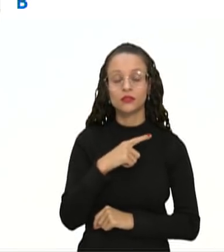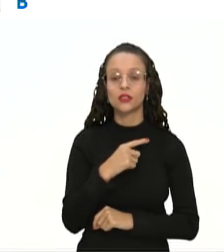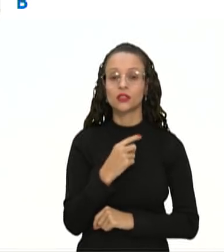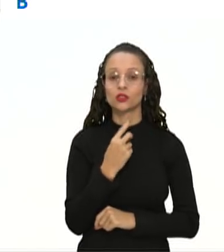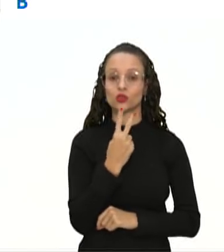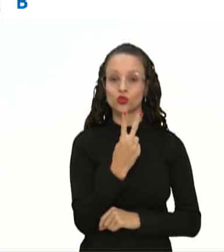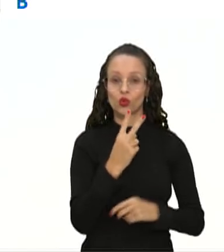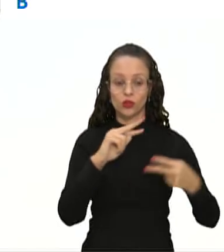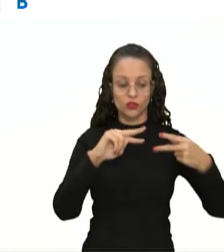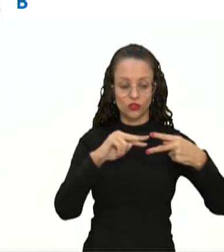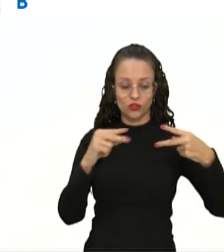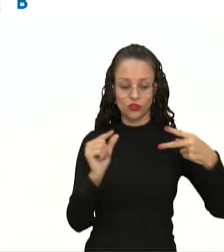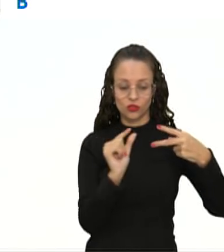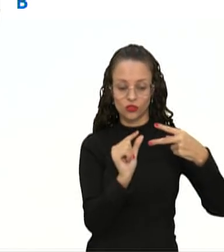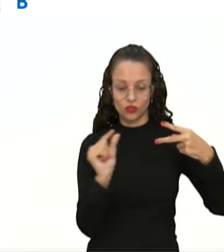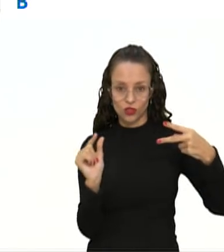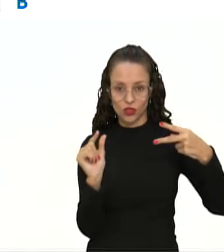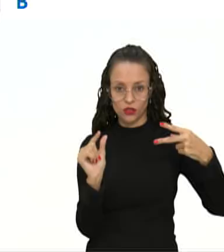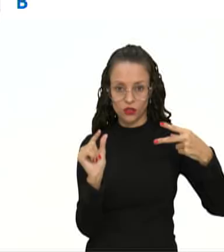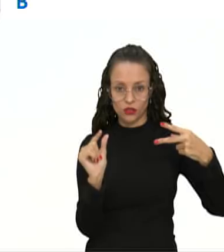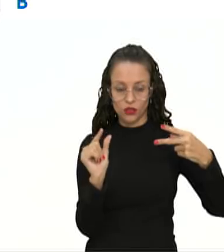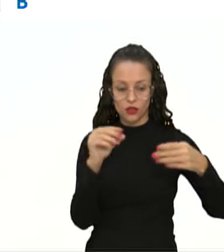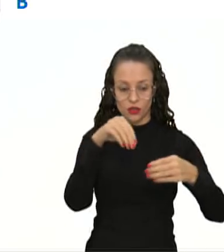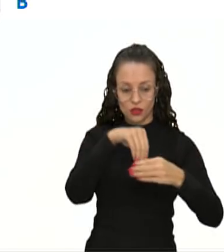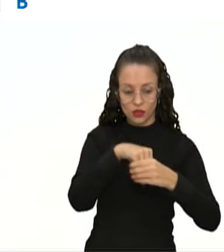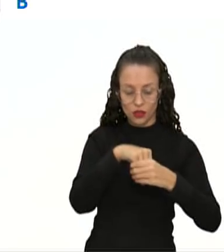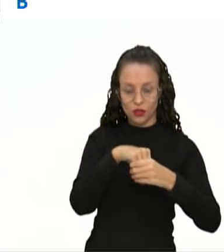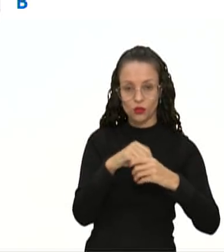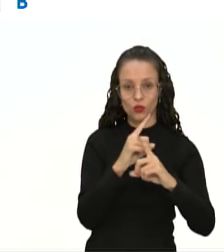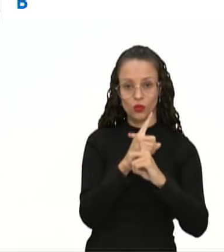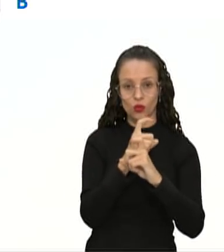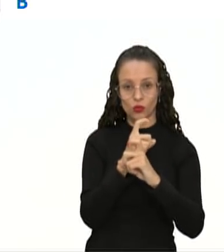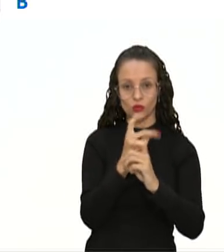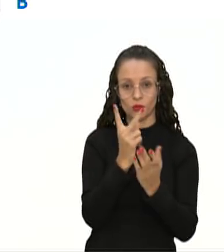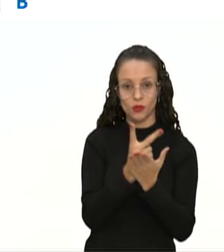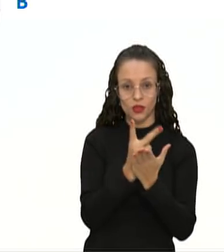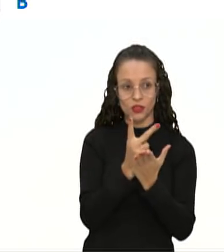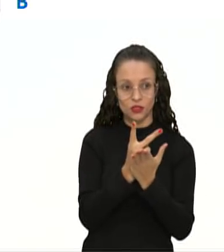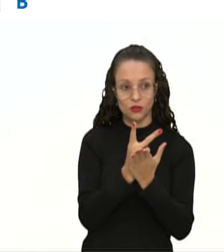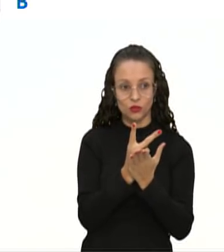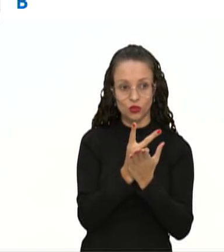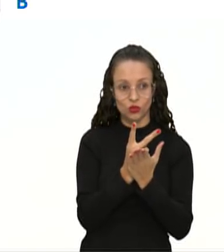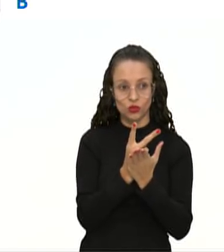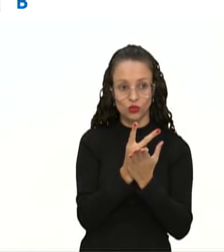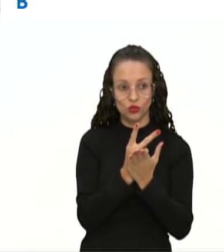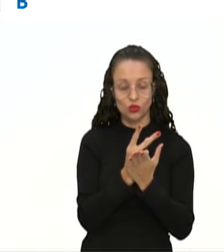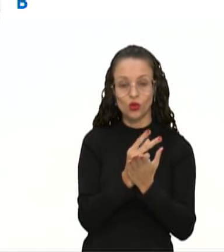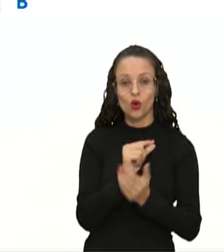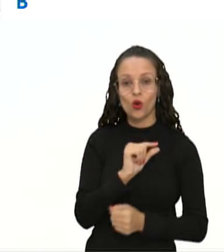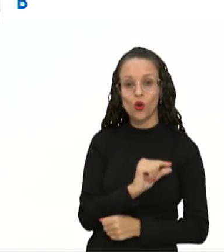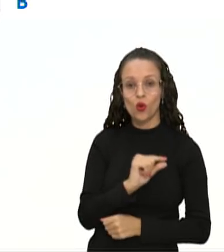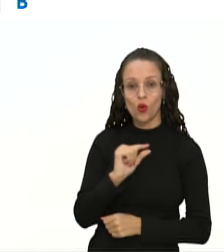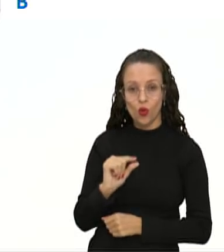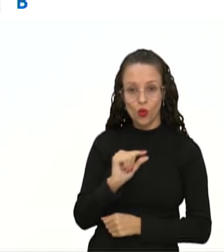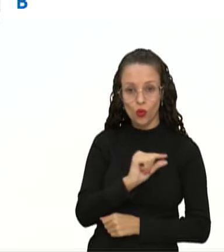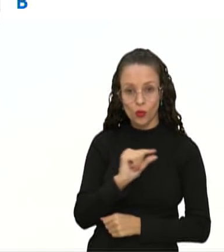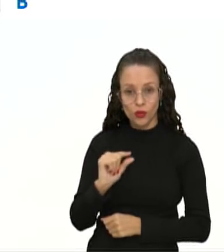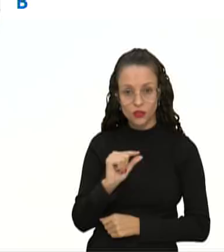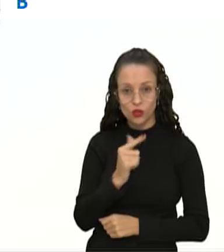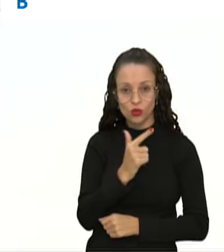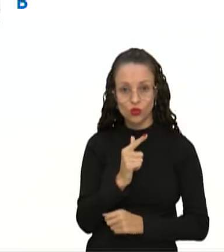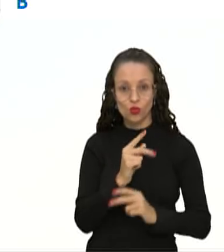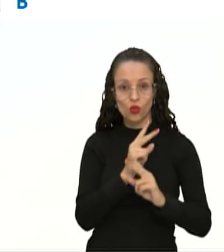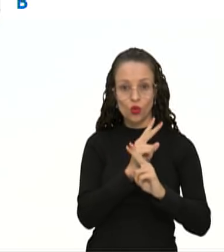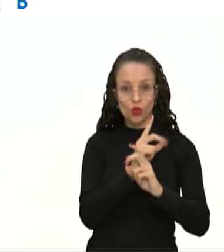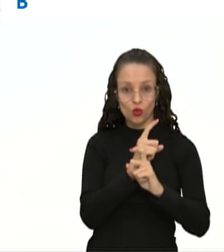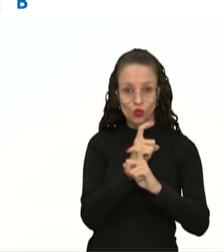dois genes dominantes no mesmo cromossomo, o Azão e o Bzão. E os dois recessivos no outro alelo, o Azinho e o